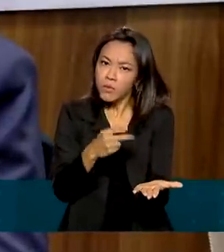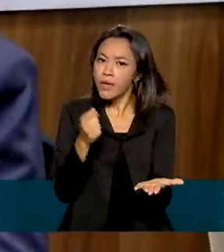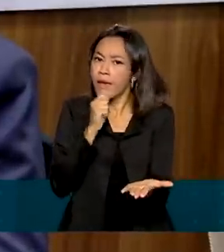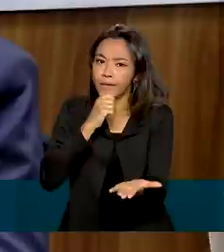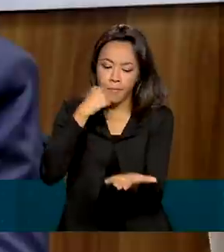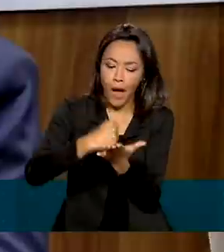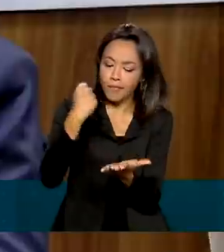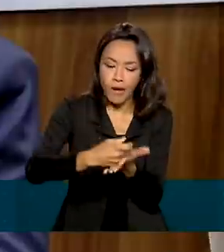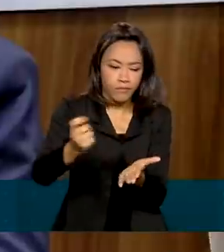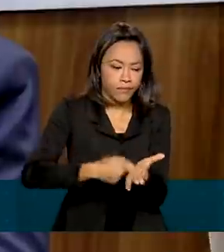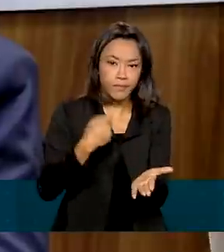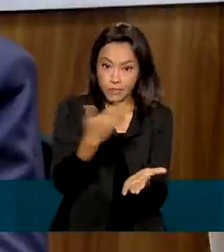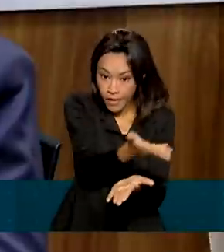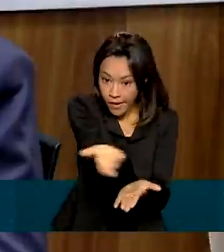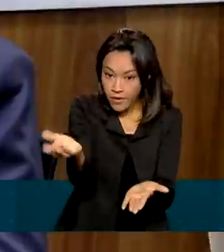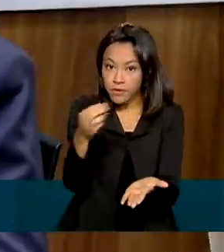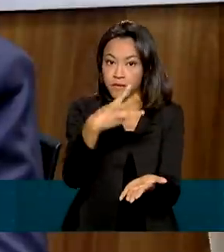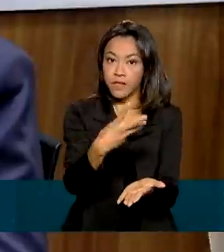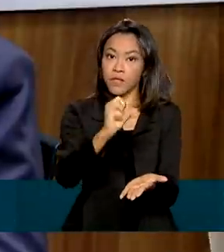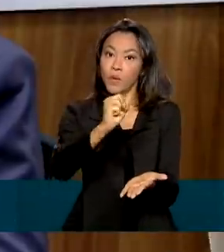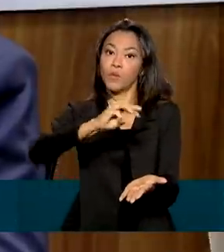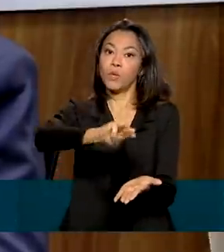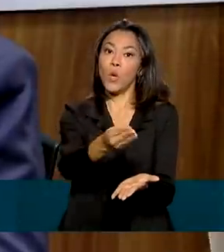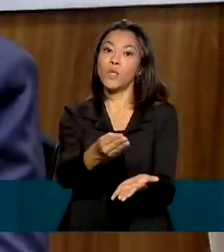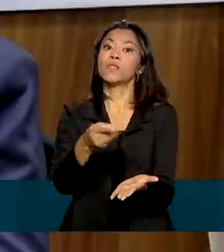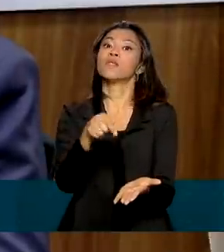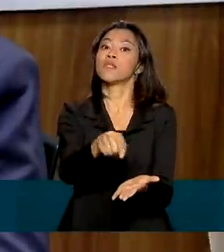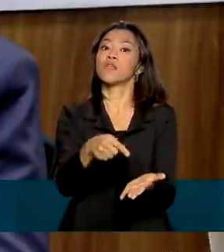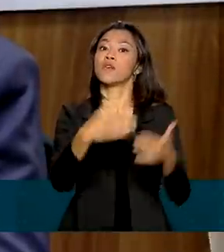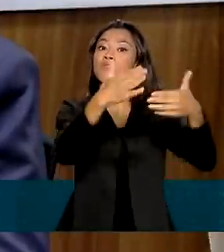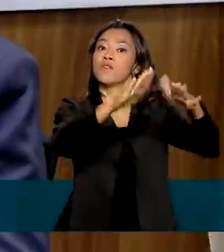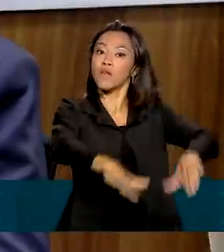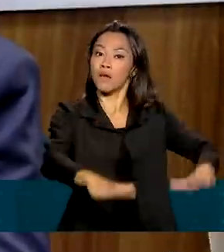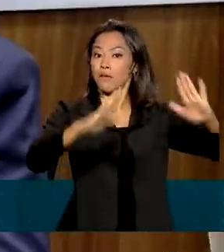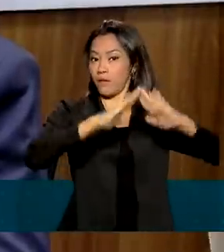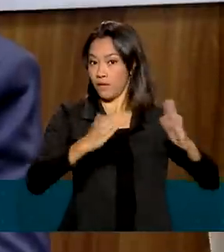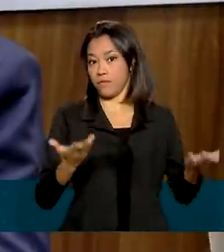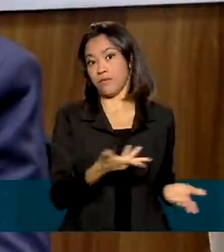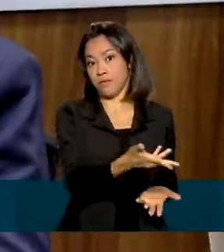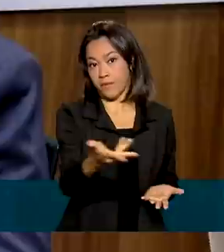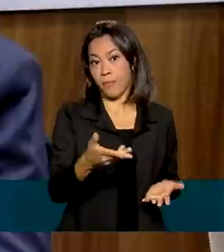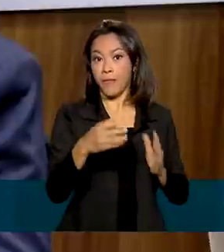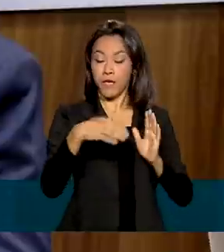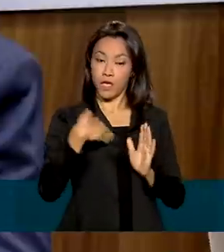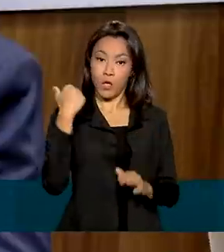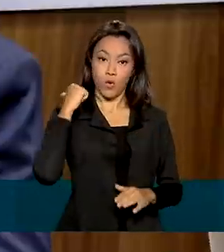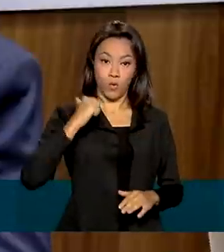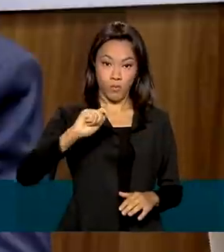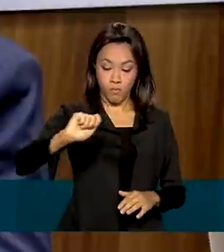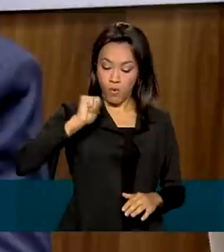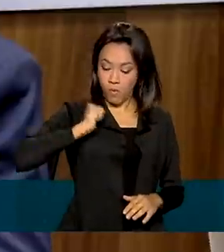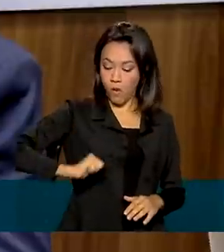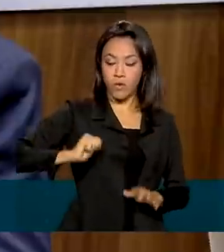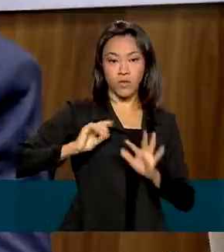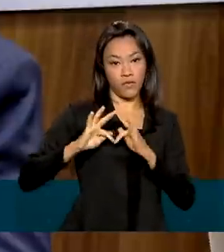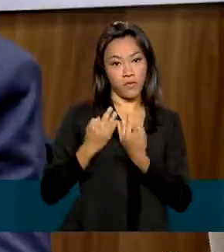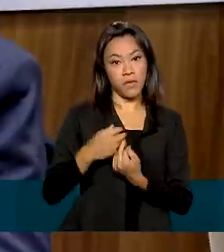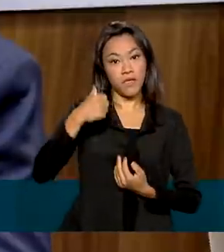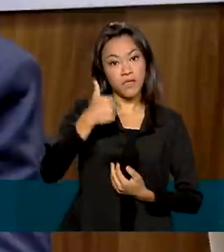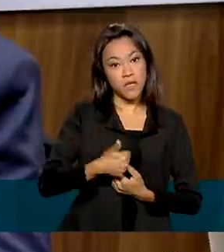desses 38 milhões que foram afastados e fomos ver que o bolsa família e que valia em média